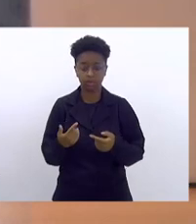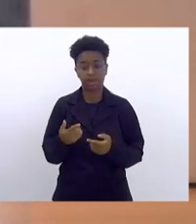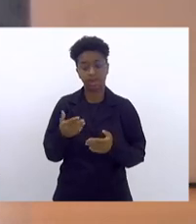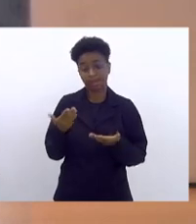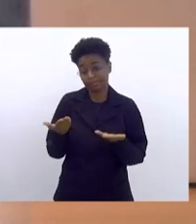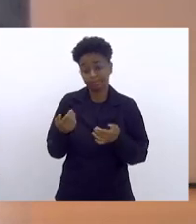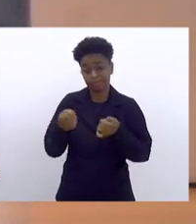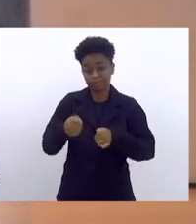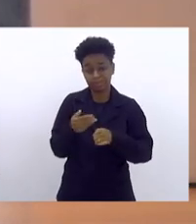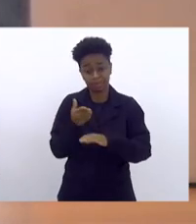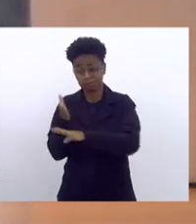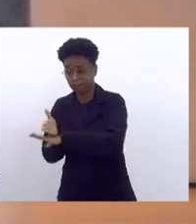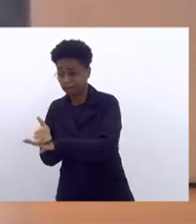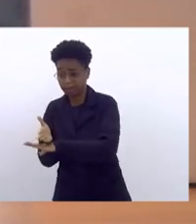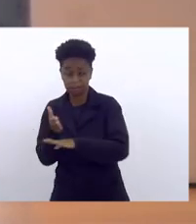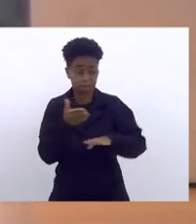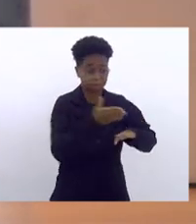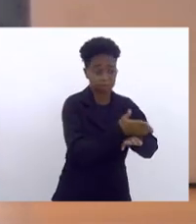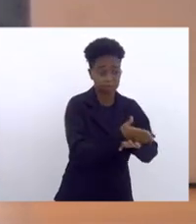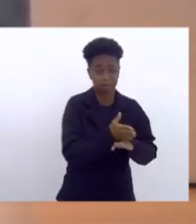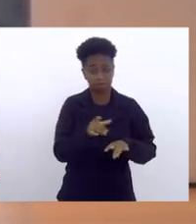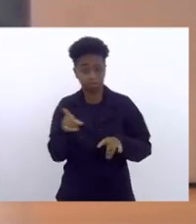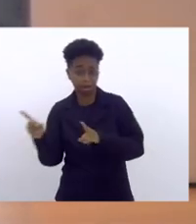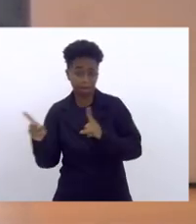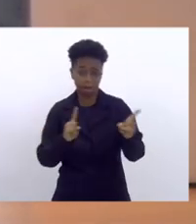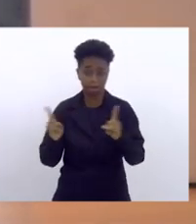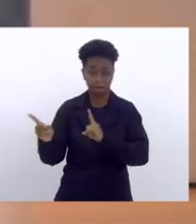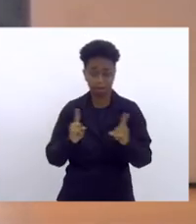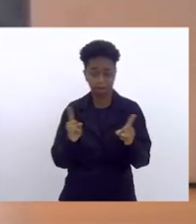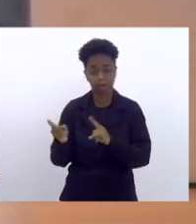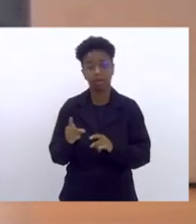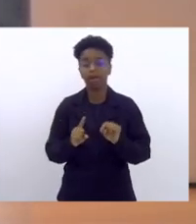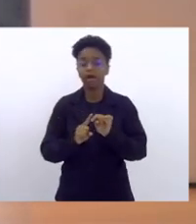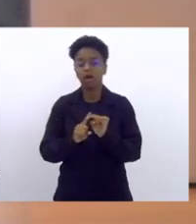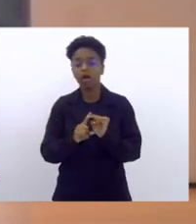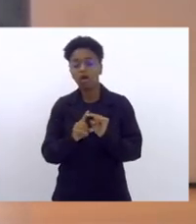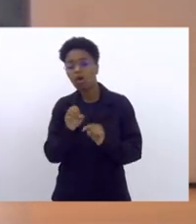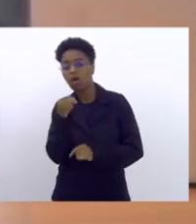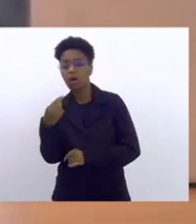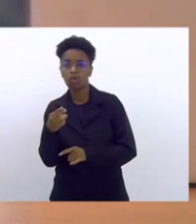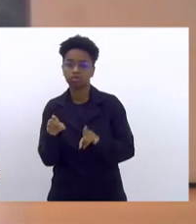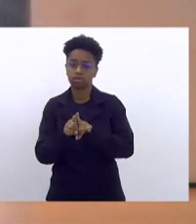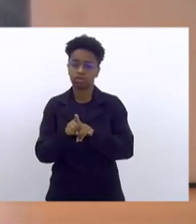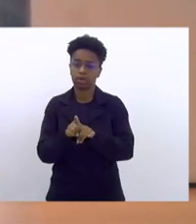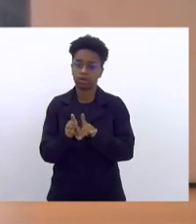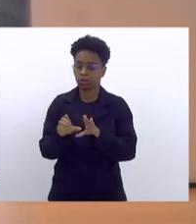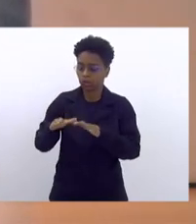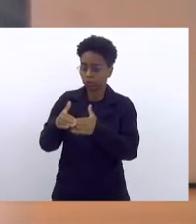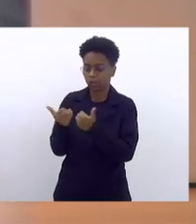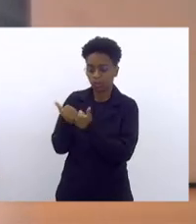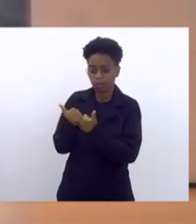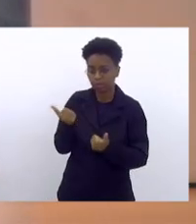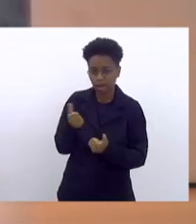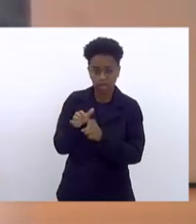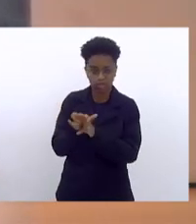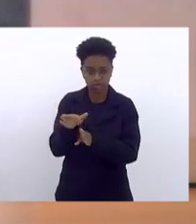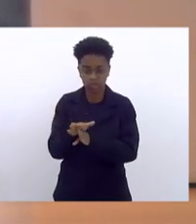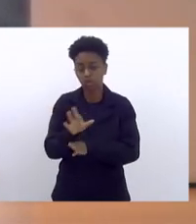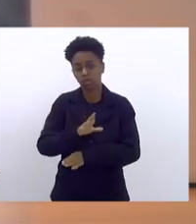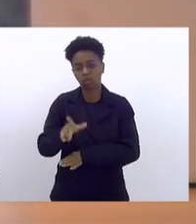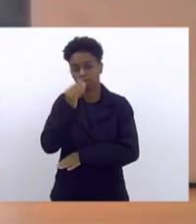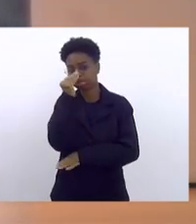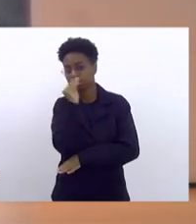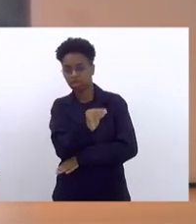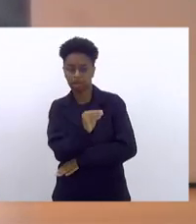participar um pouco de uma um pouco de outra ou seja pelas nossas assessorias não é descaso o deputado a